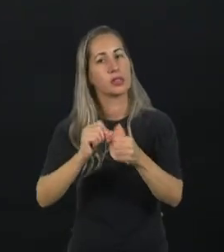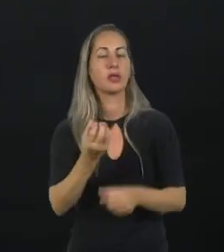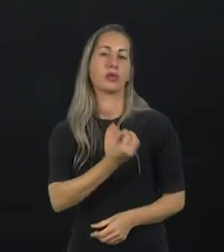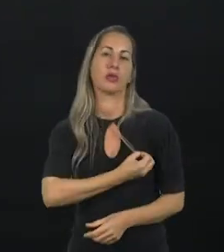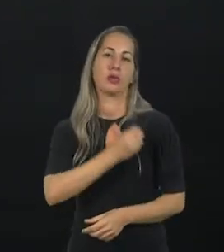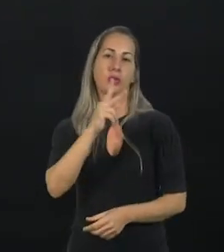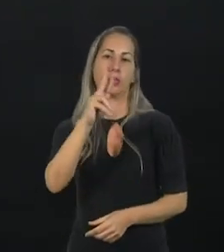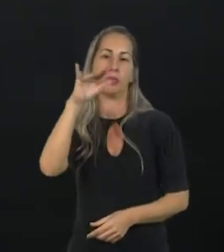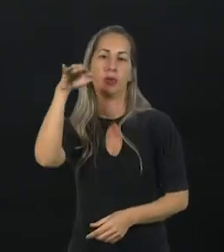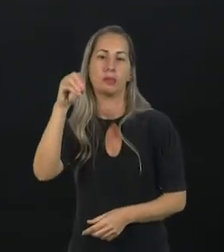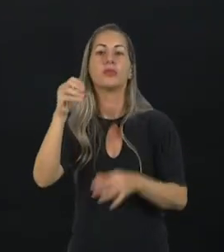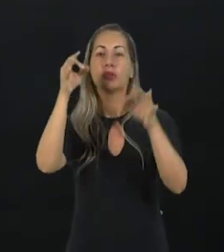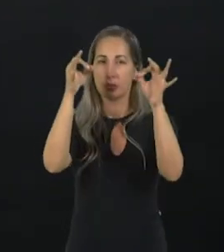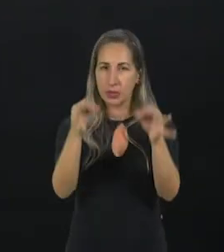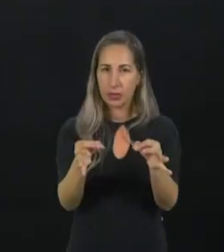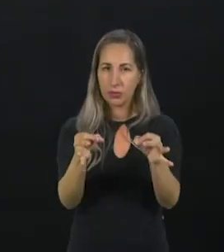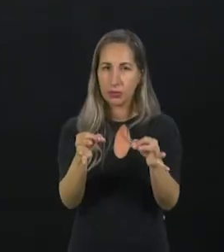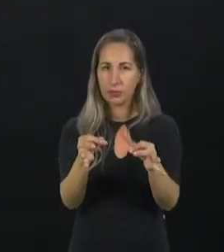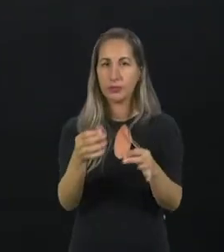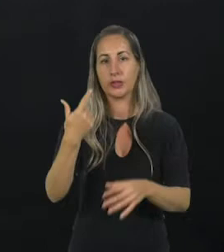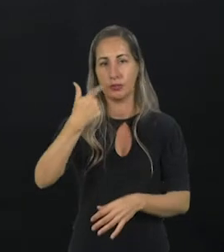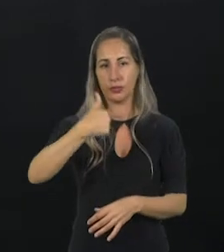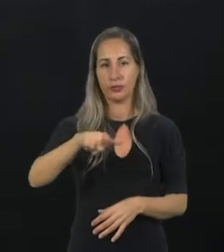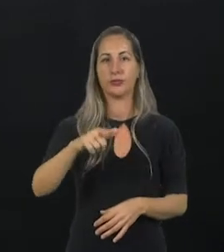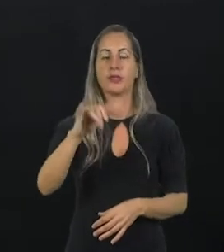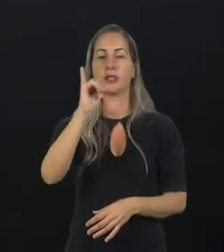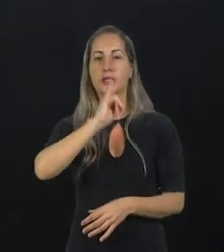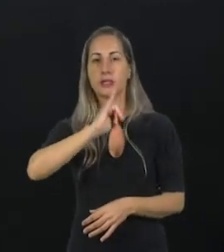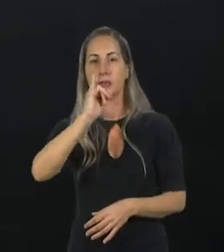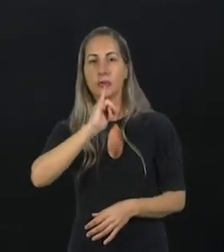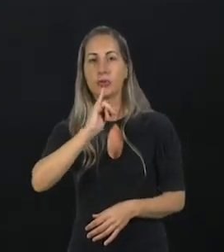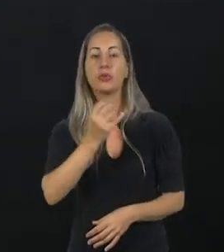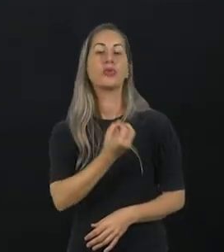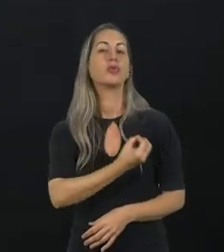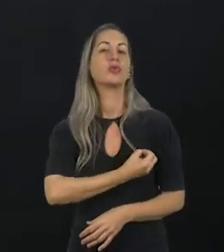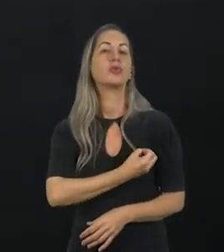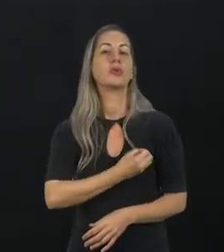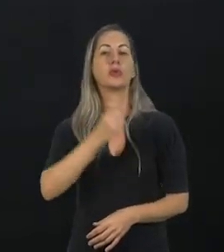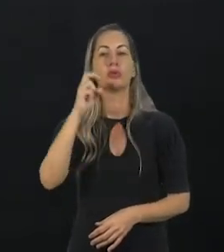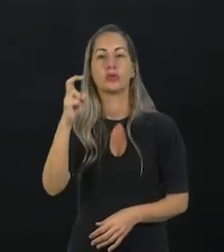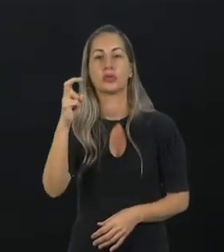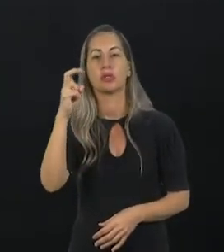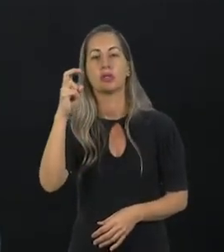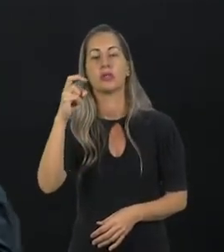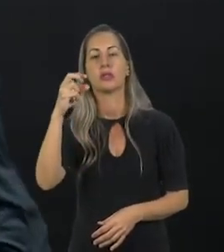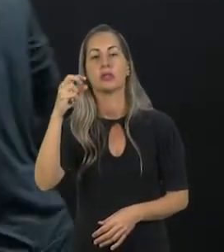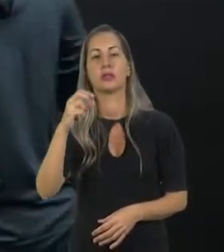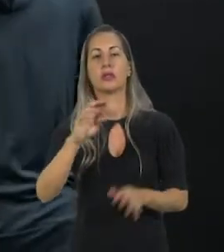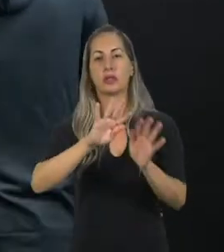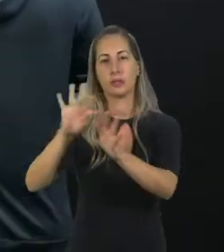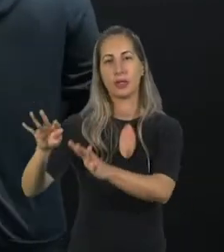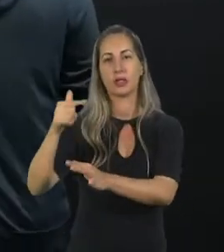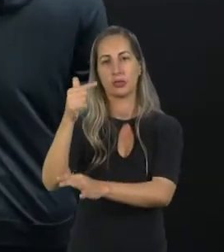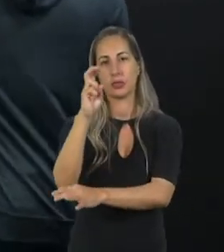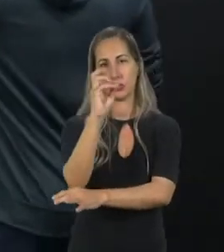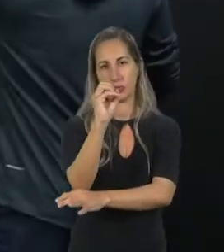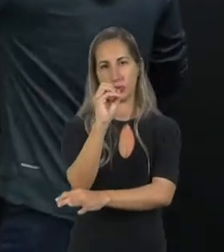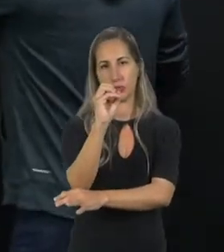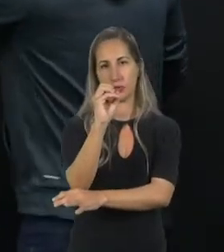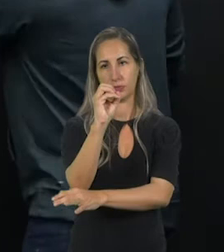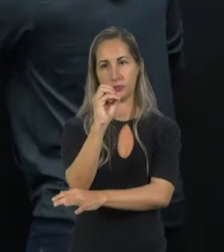números primos. Legal? Vamos a mais um exemplo? Olha aqui o número 250 agora. Deixa eu só separar aqui para que a gente